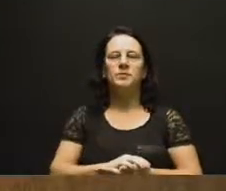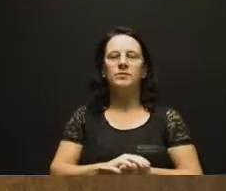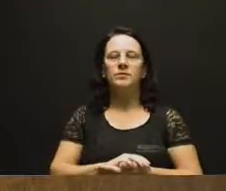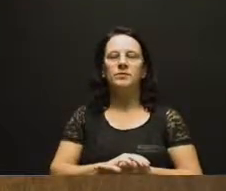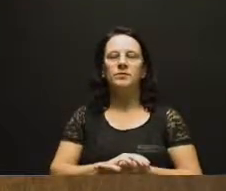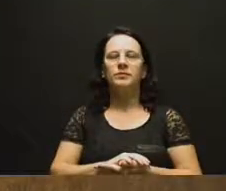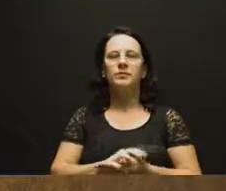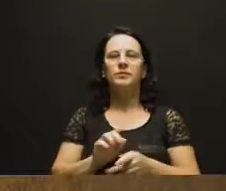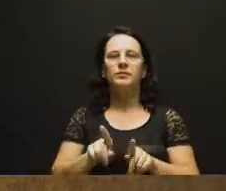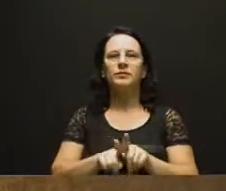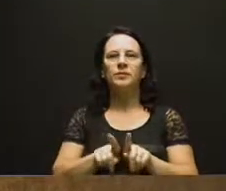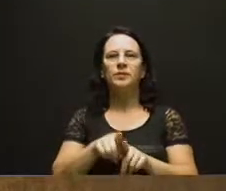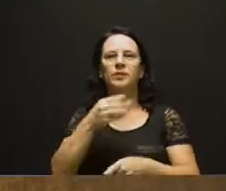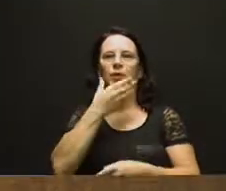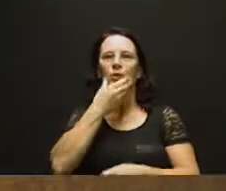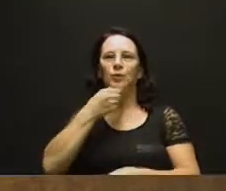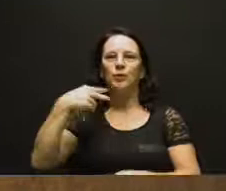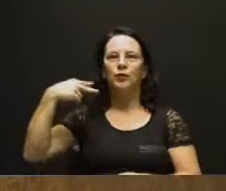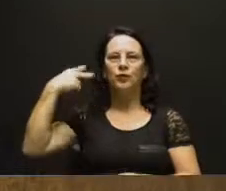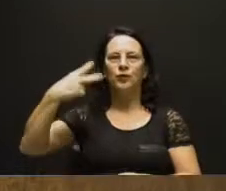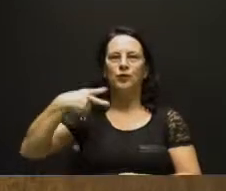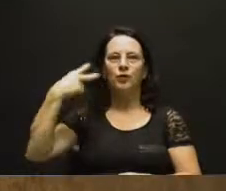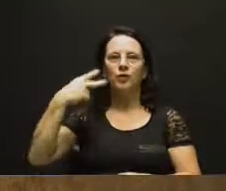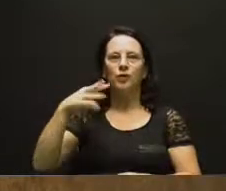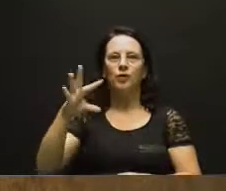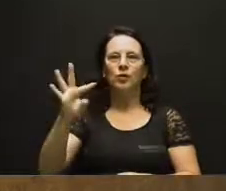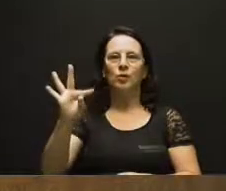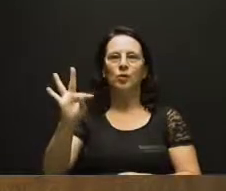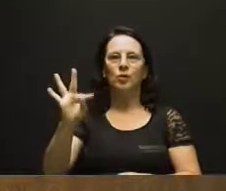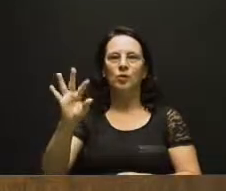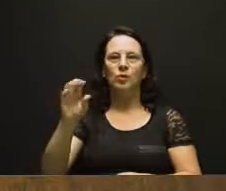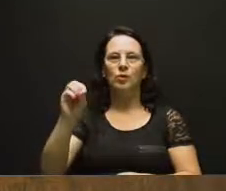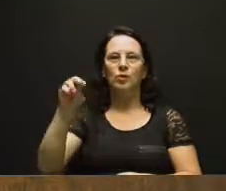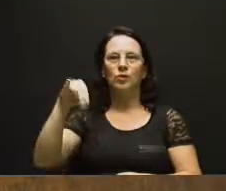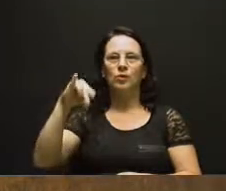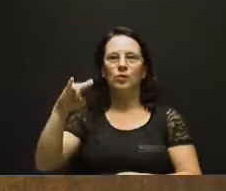excelentíssimo senhor vereador toninho vieira